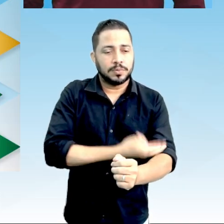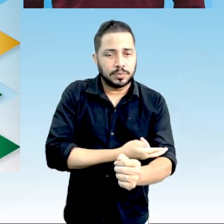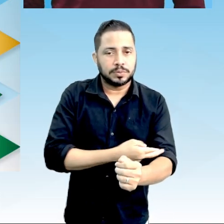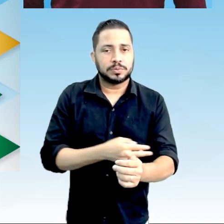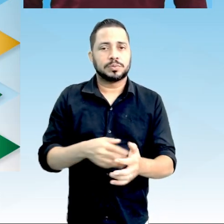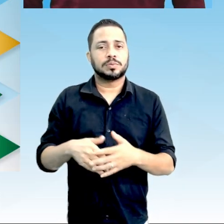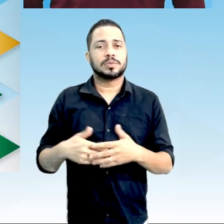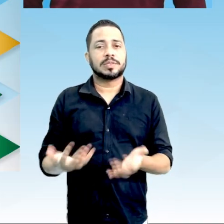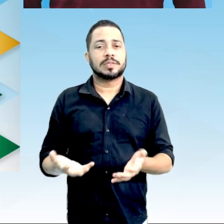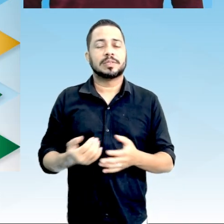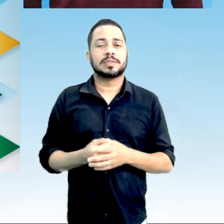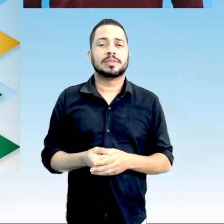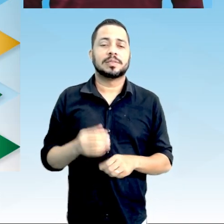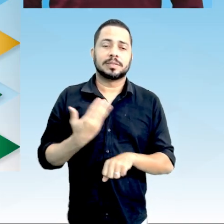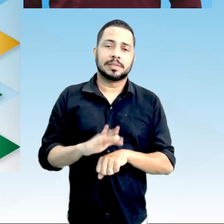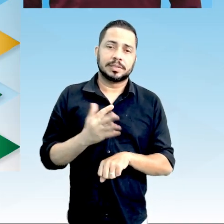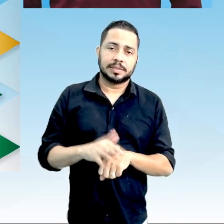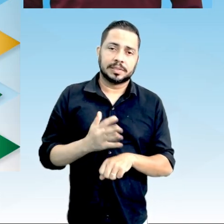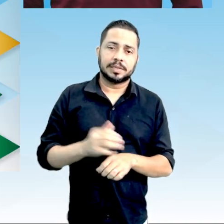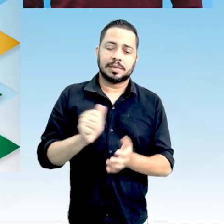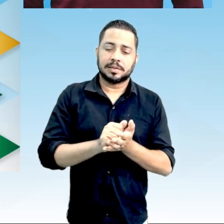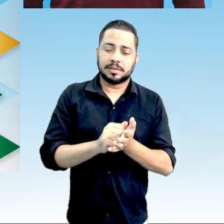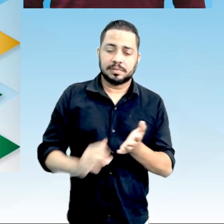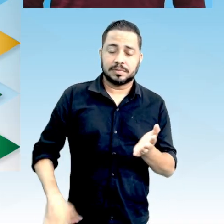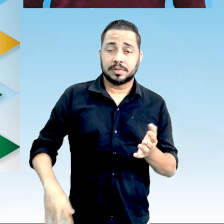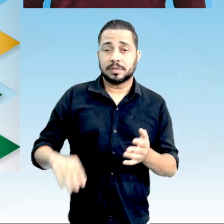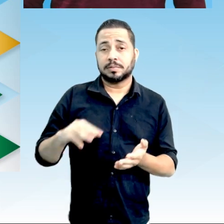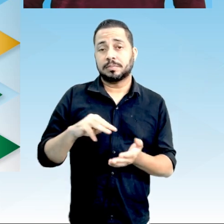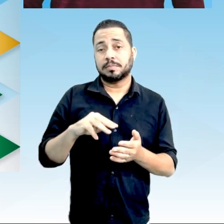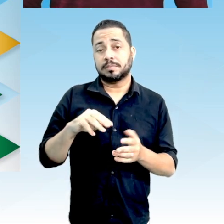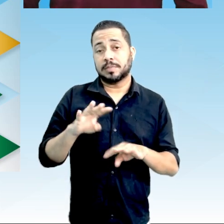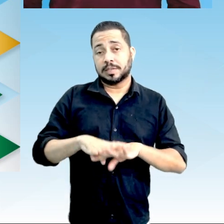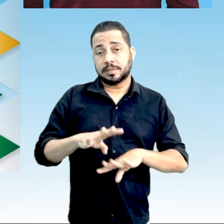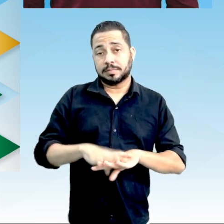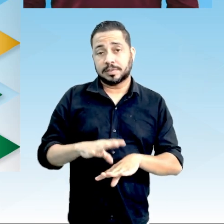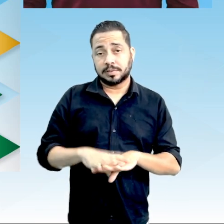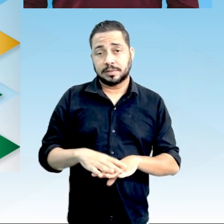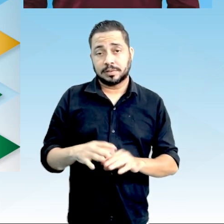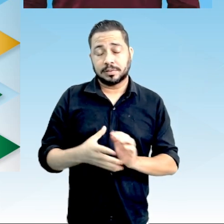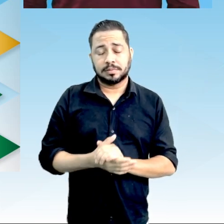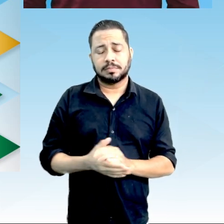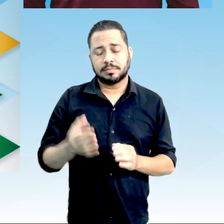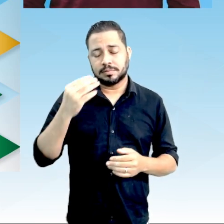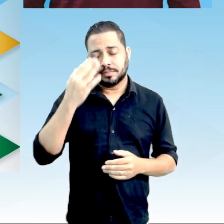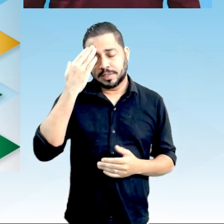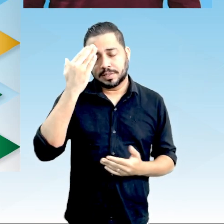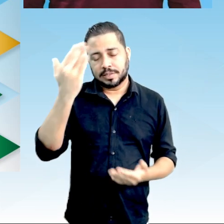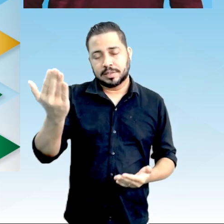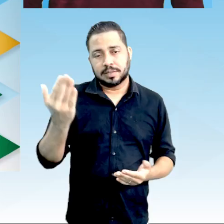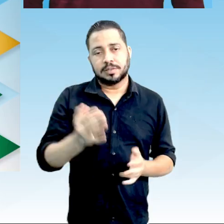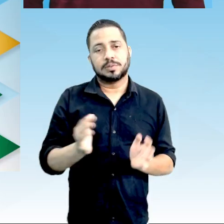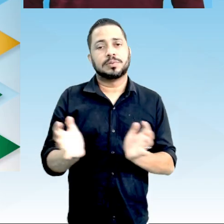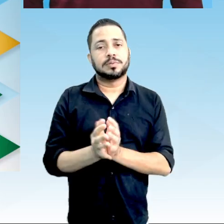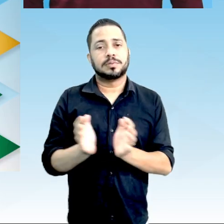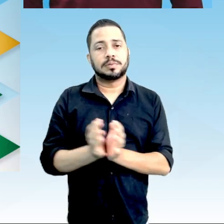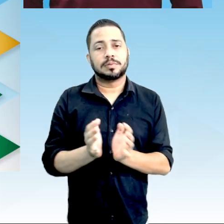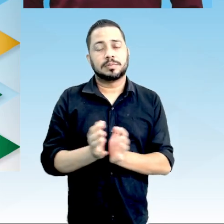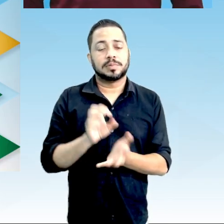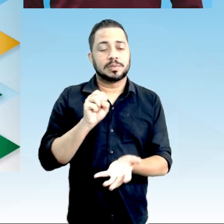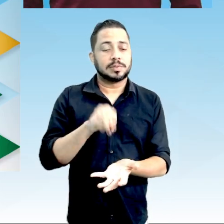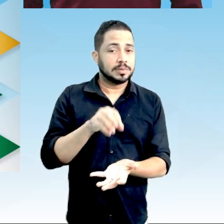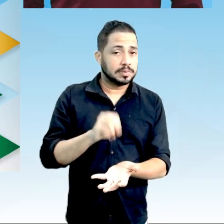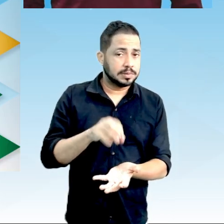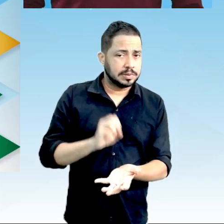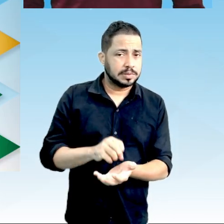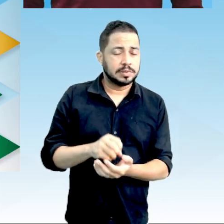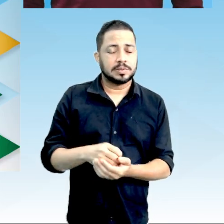para exercícios e atividades matemáticas extras, tá? Muito obrigado aqui, a equipe do EducaPS só